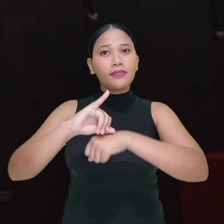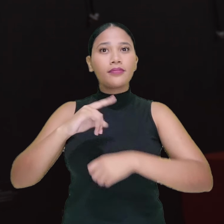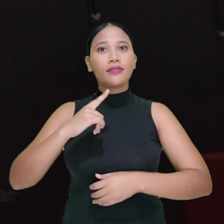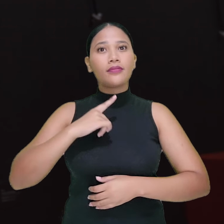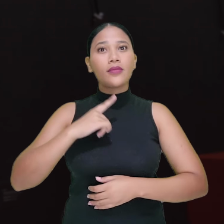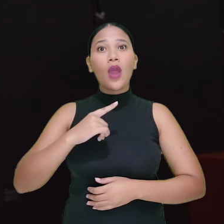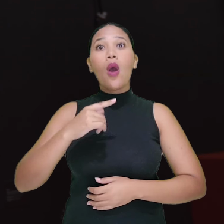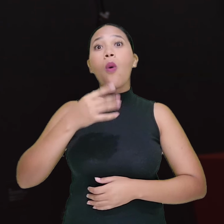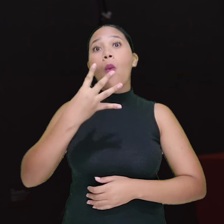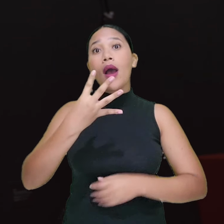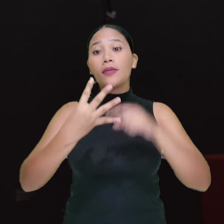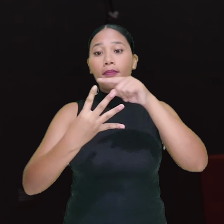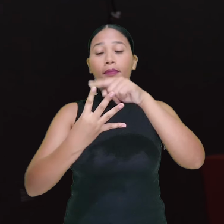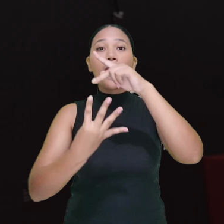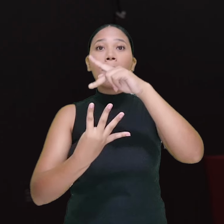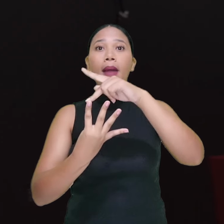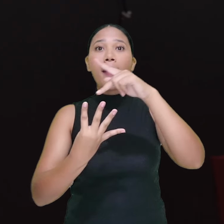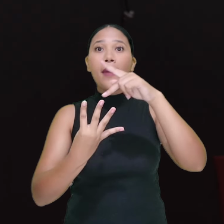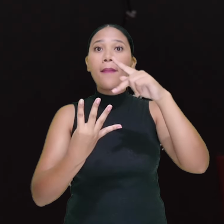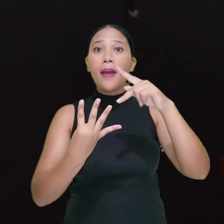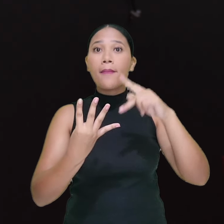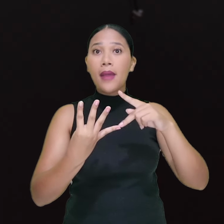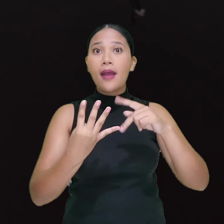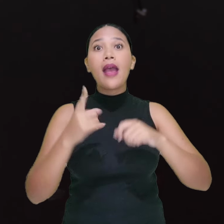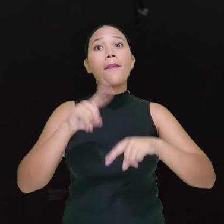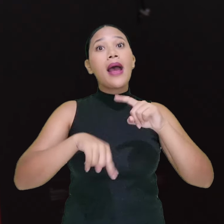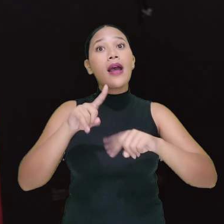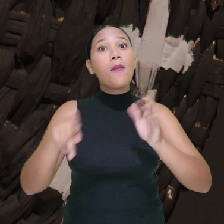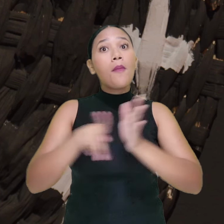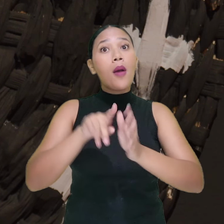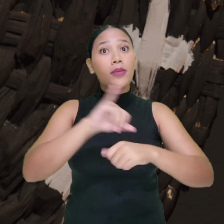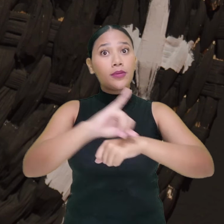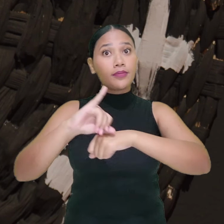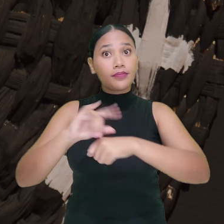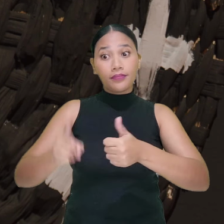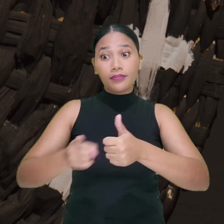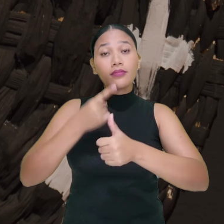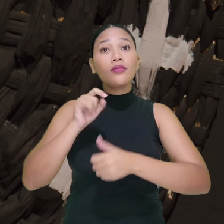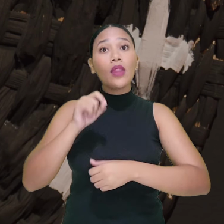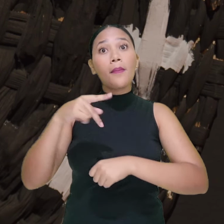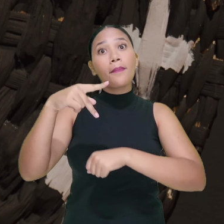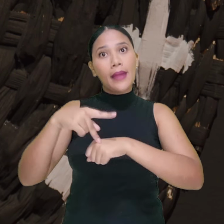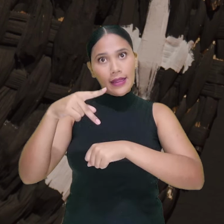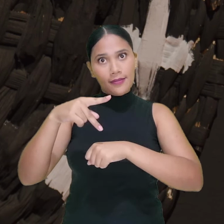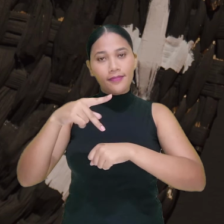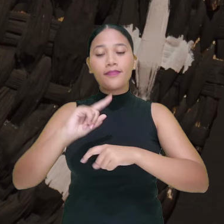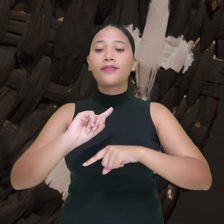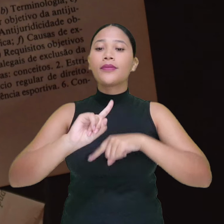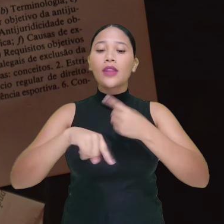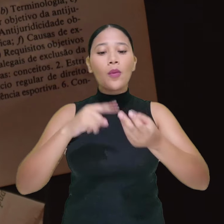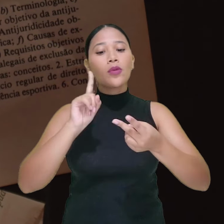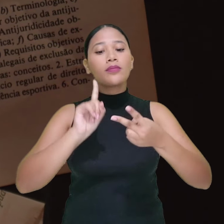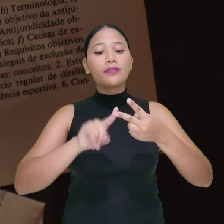Eu pensei numa exposição que envolvesse quatro pés. Esses pés significam o material, os materiais da exposição. Então, o primeiro